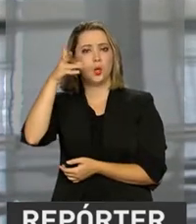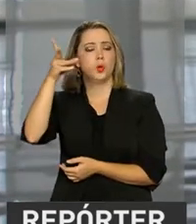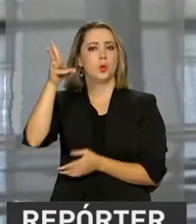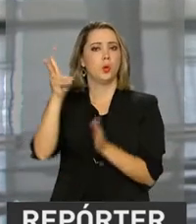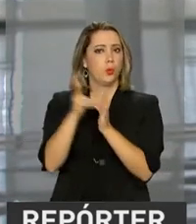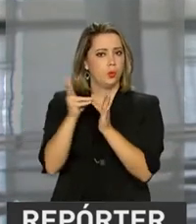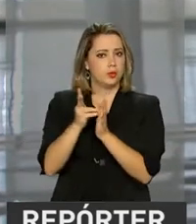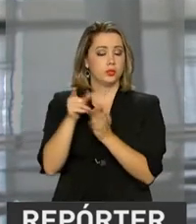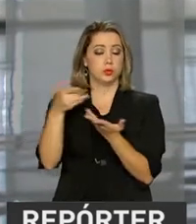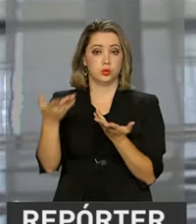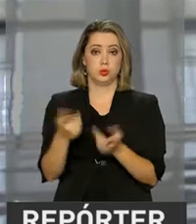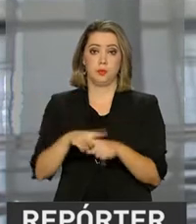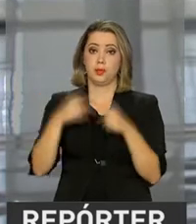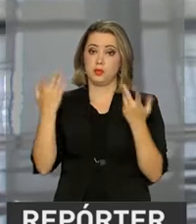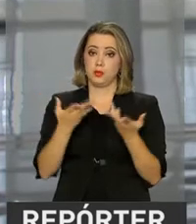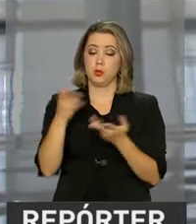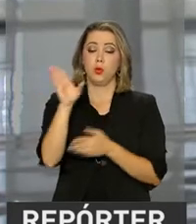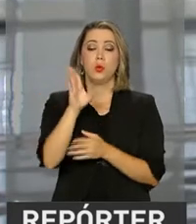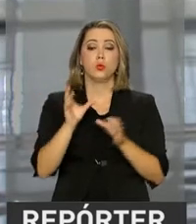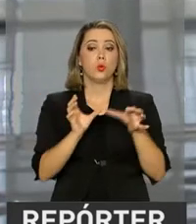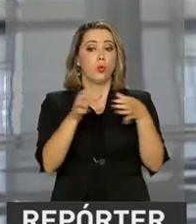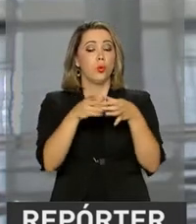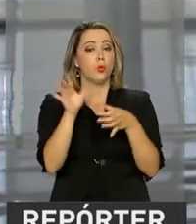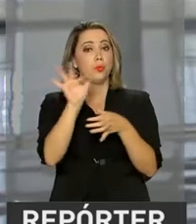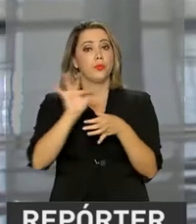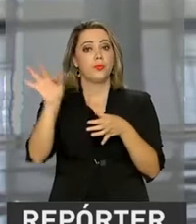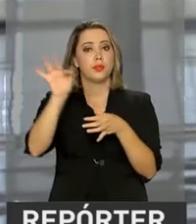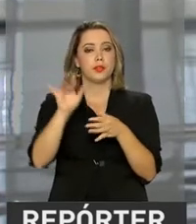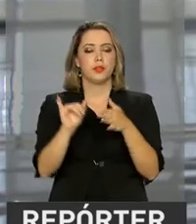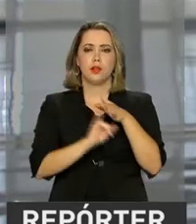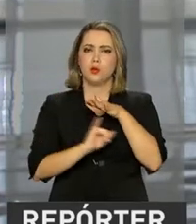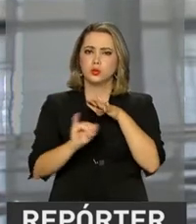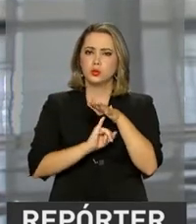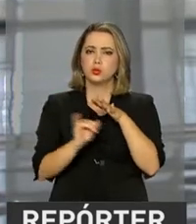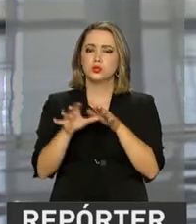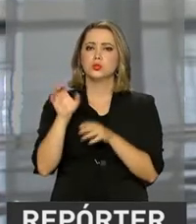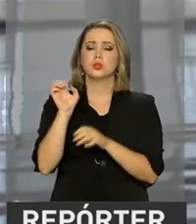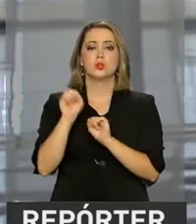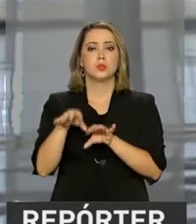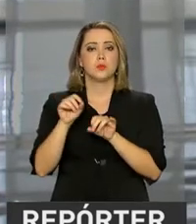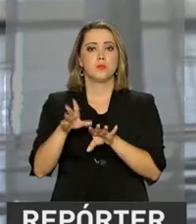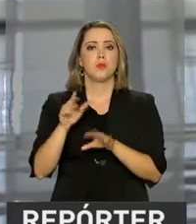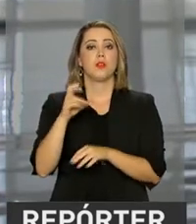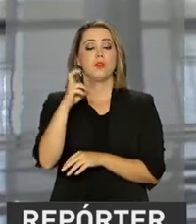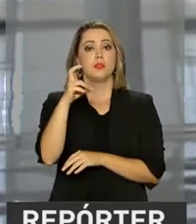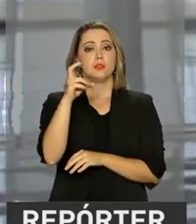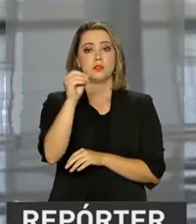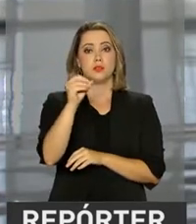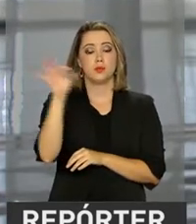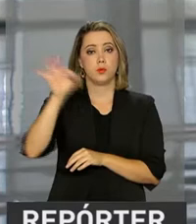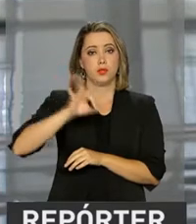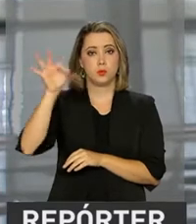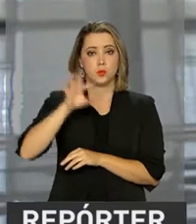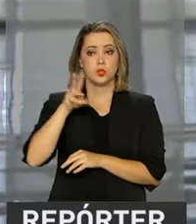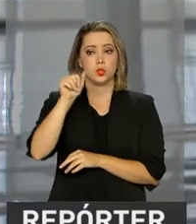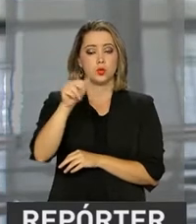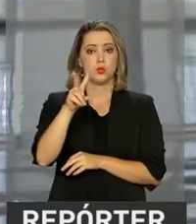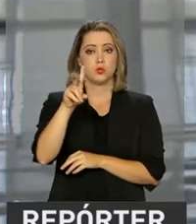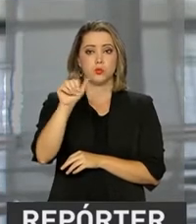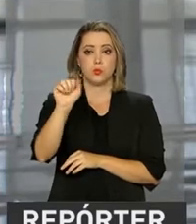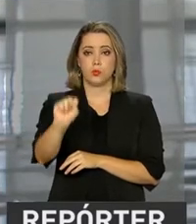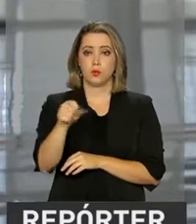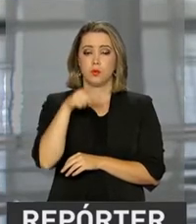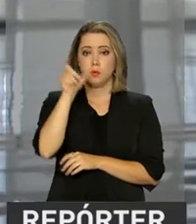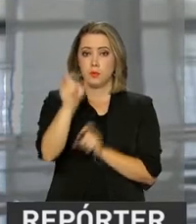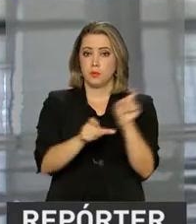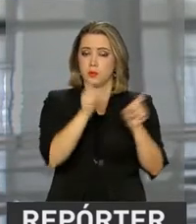Brasil, as instituições federais de ensino superior devem reservar no mínimo 50% das vagas no curso de